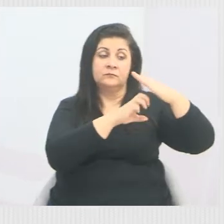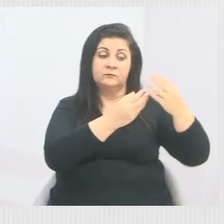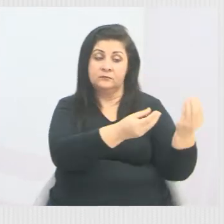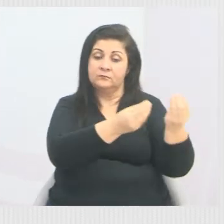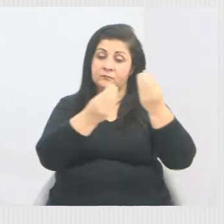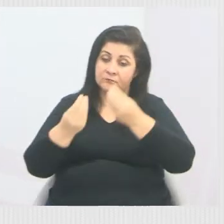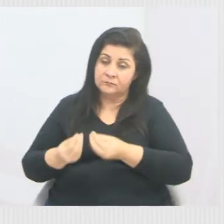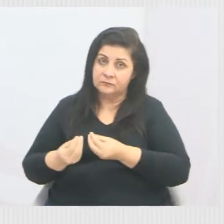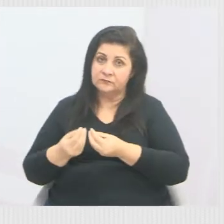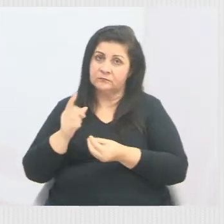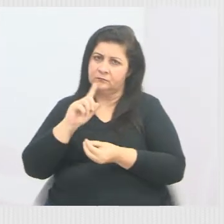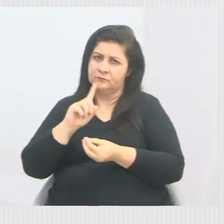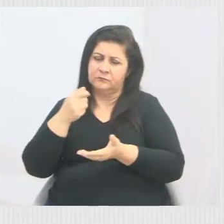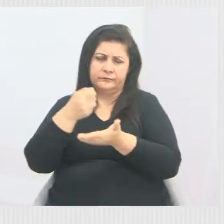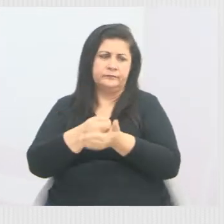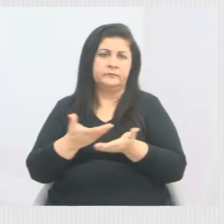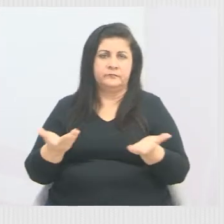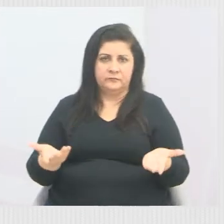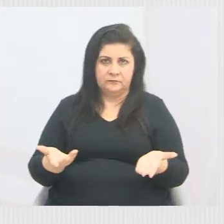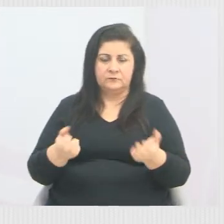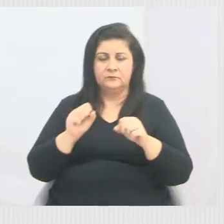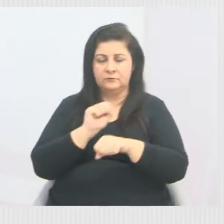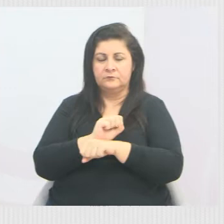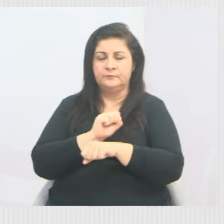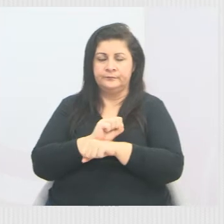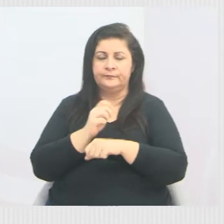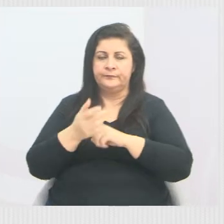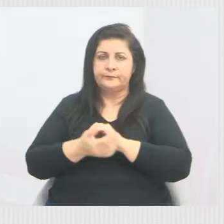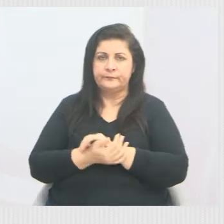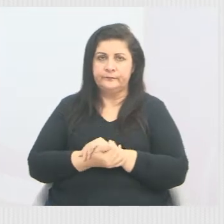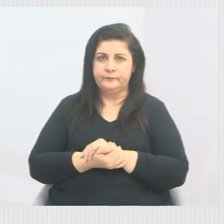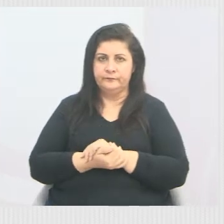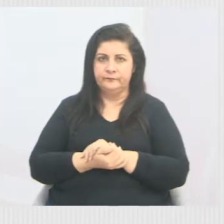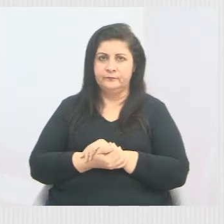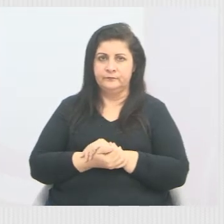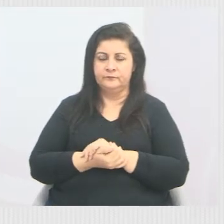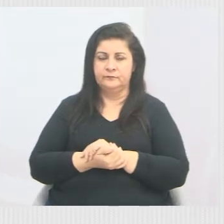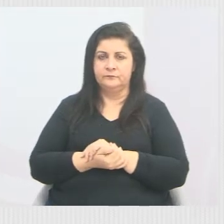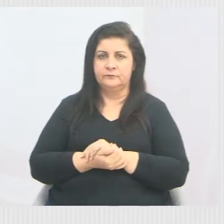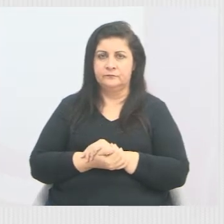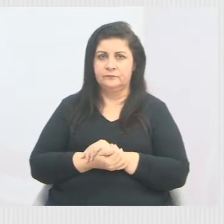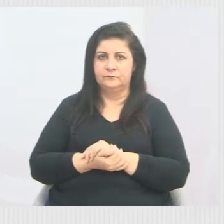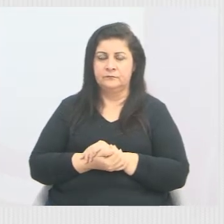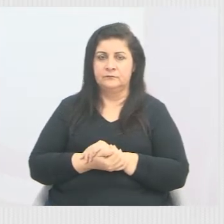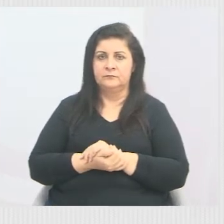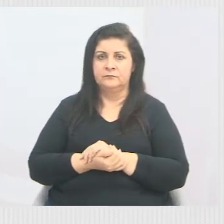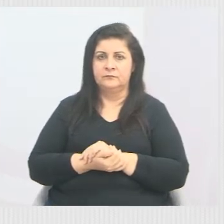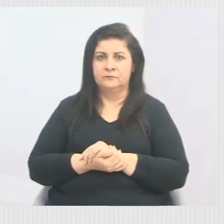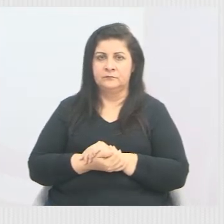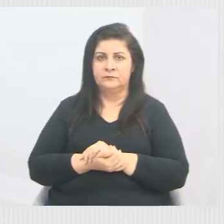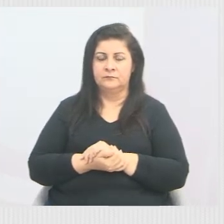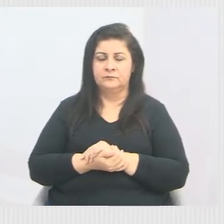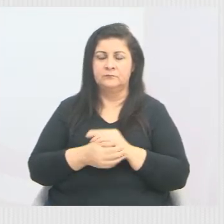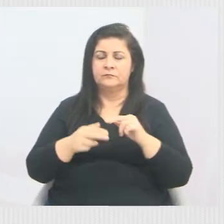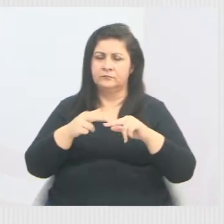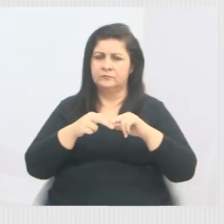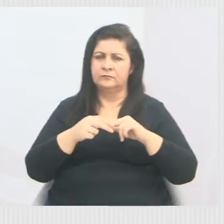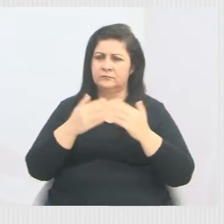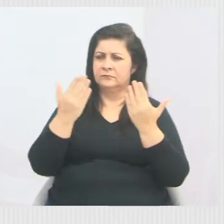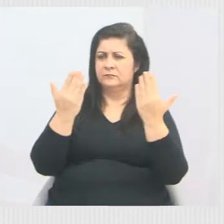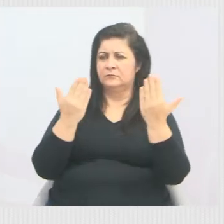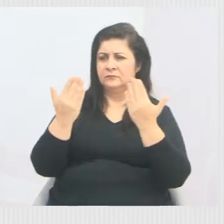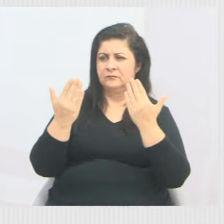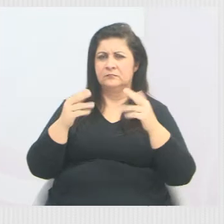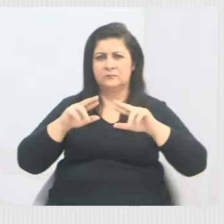o produto na qual foi solicitado pela Secretaria e também o serviço não foi executado. Por isso que tem essa